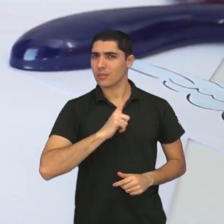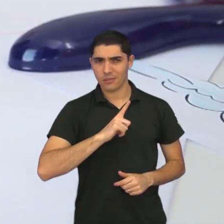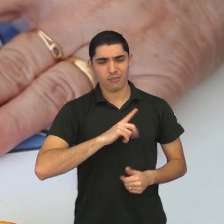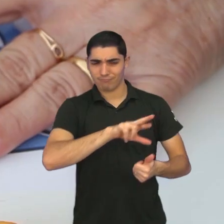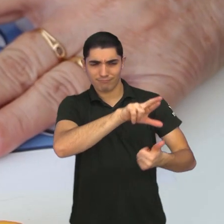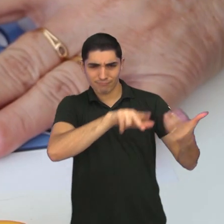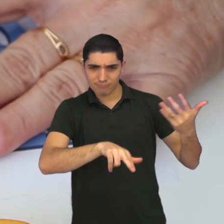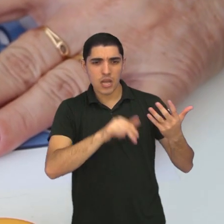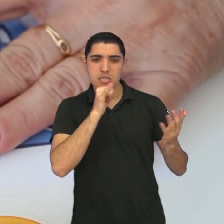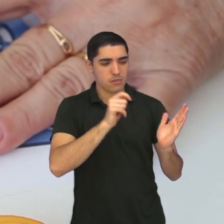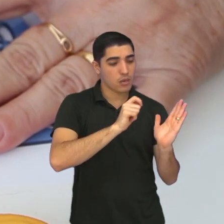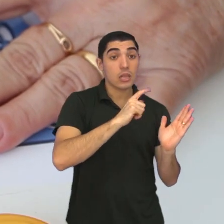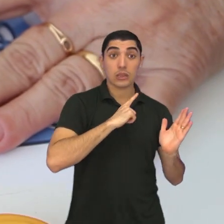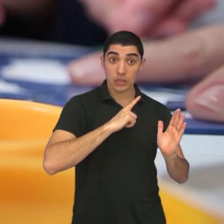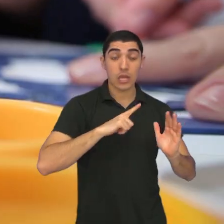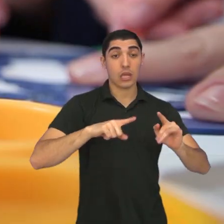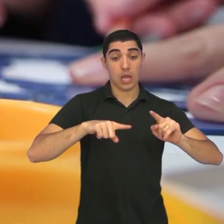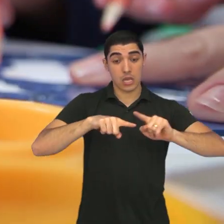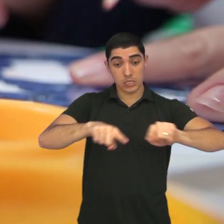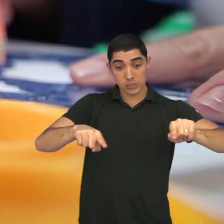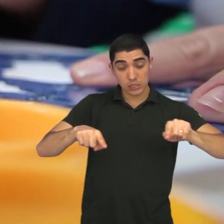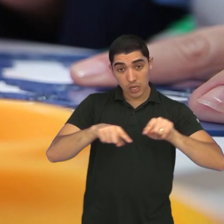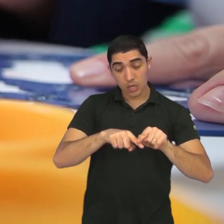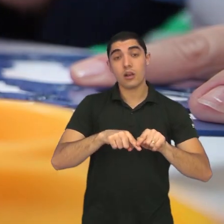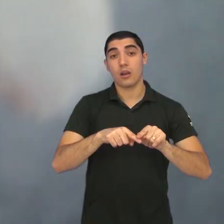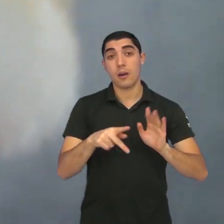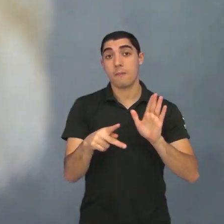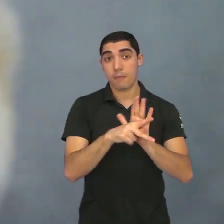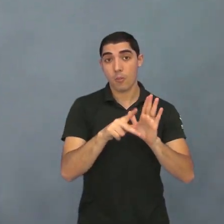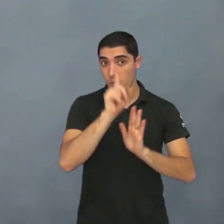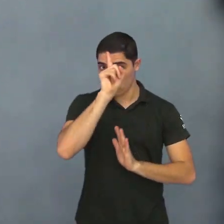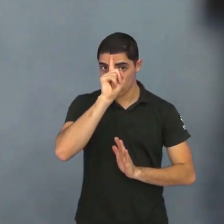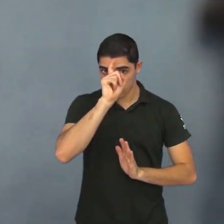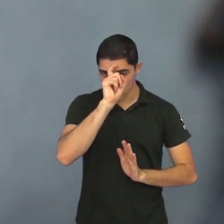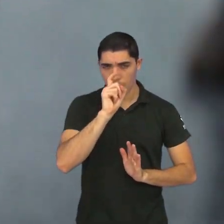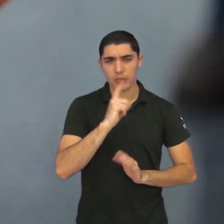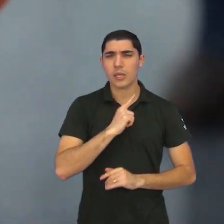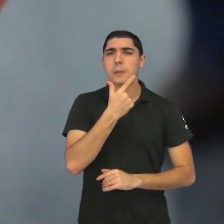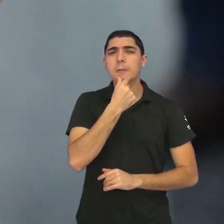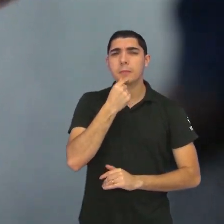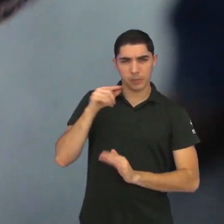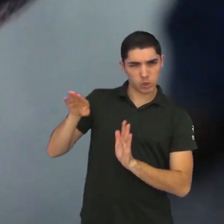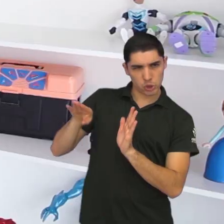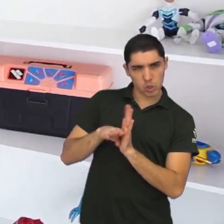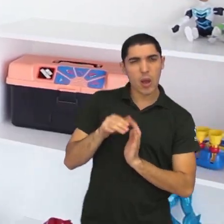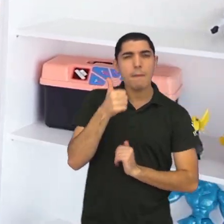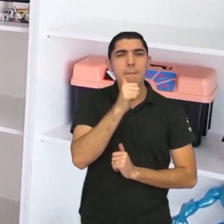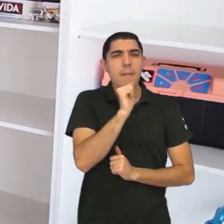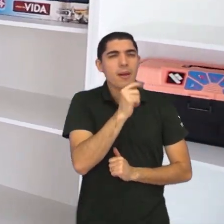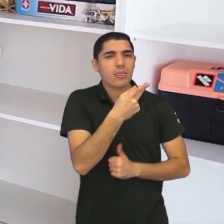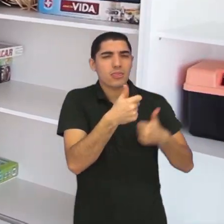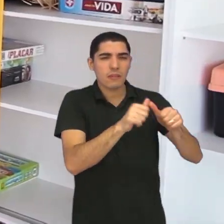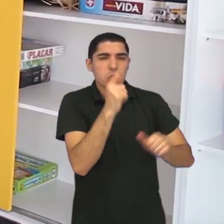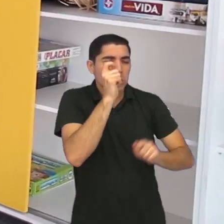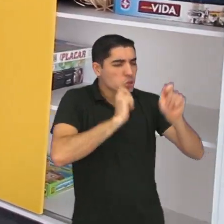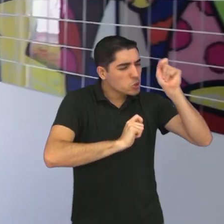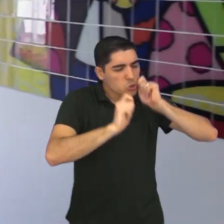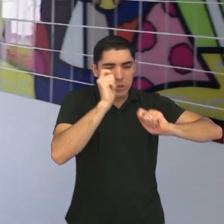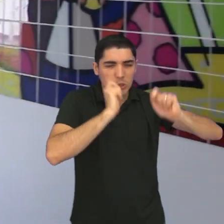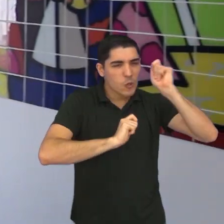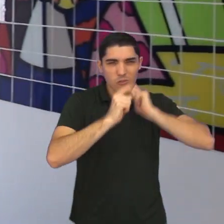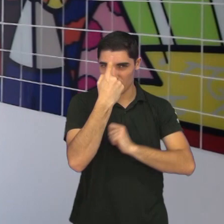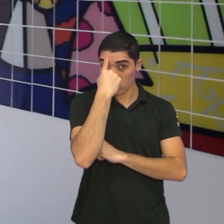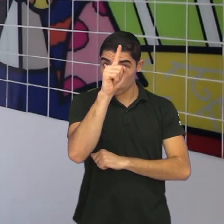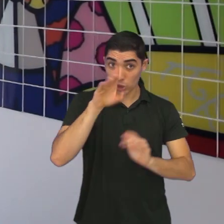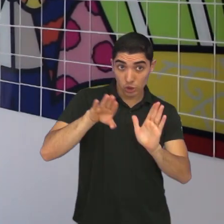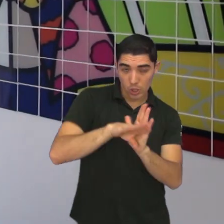também várias atividades, a classe hospitalar, né? Tem um menininho que chegou e a mãe estava muito abalada, chorando muito